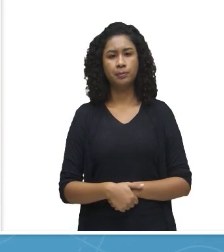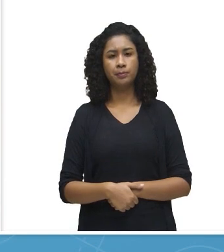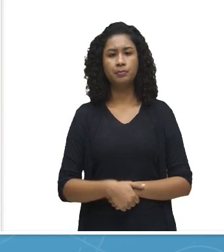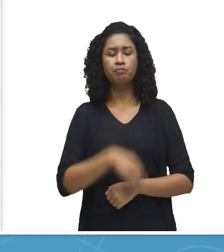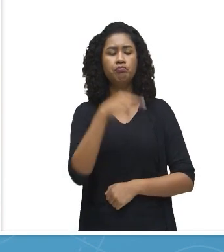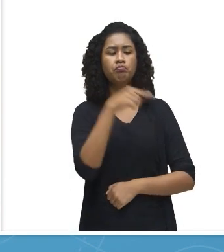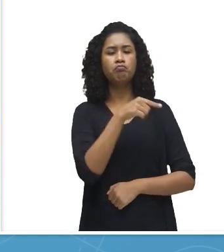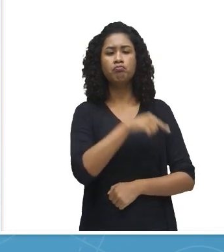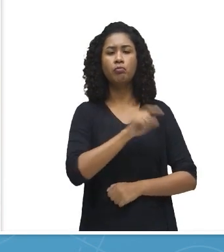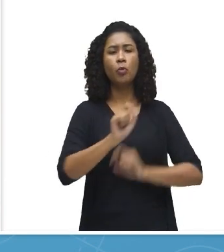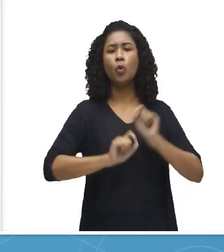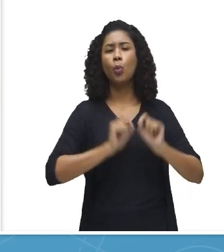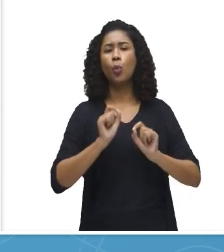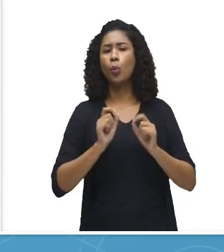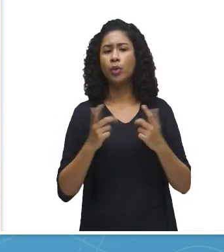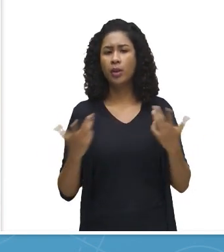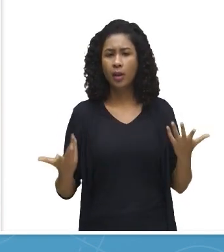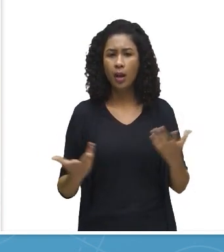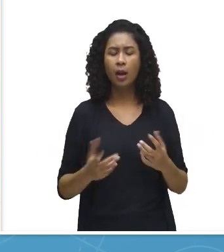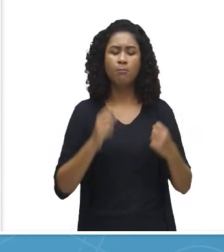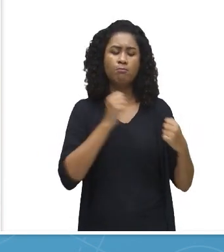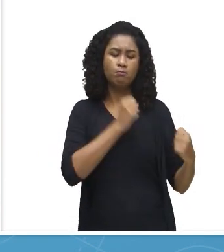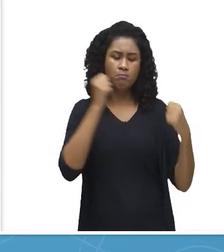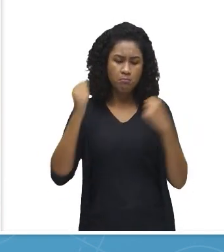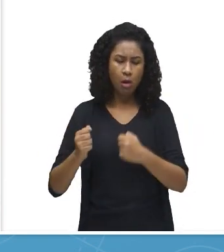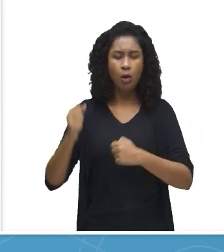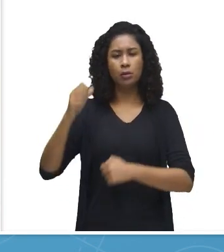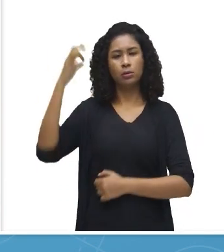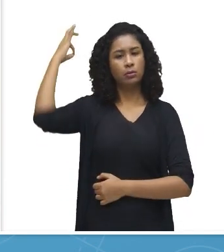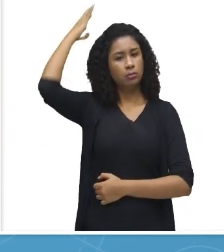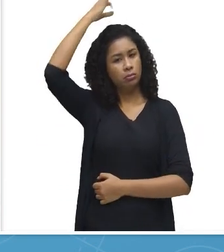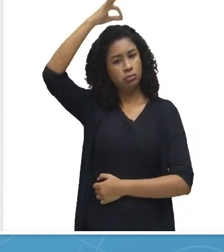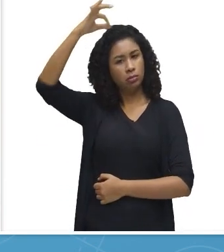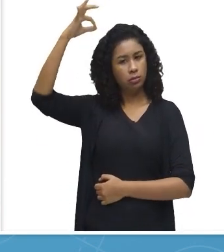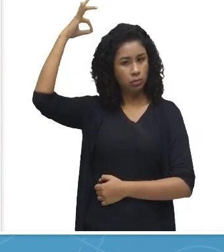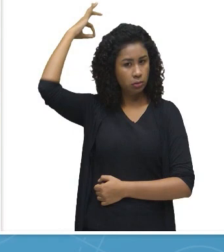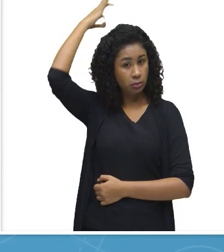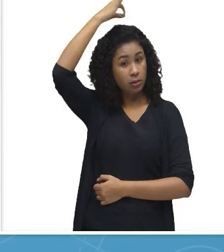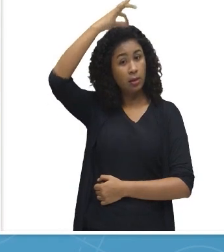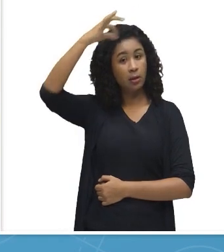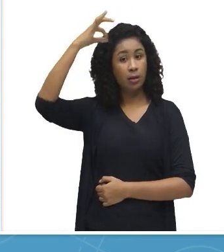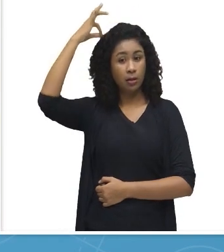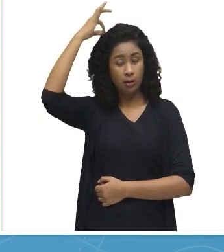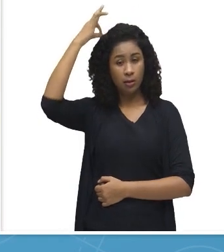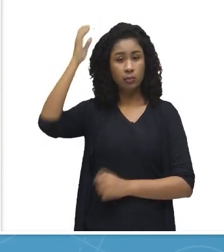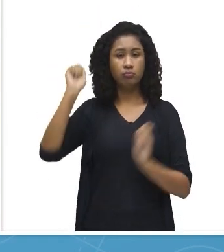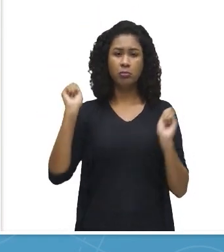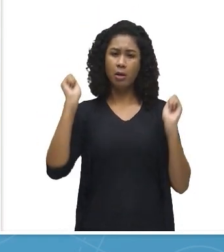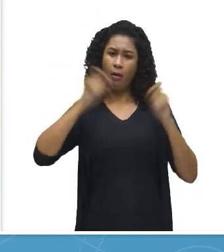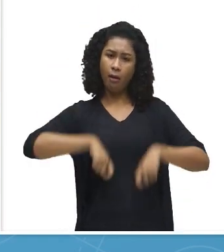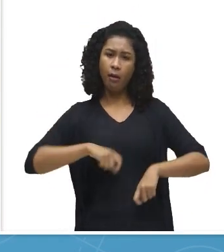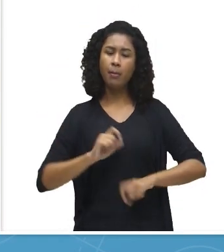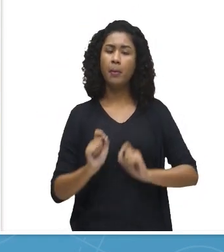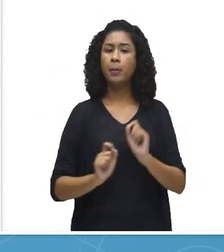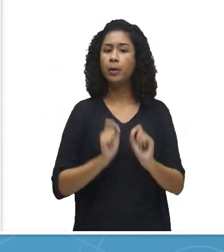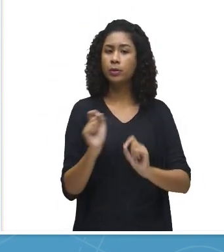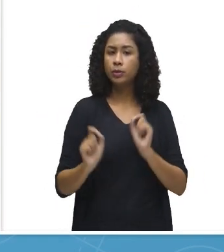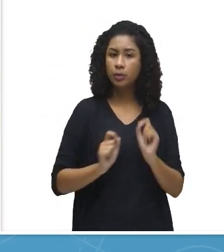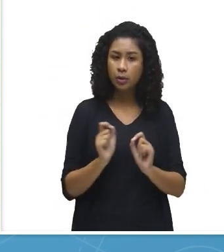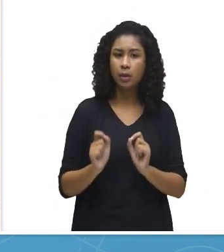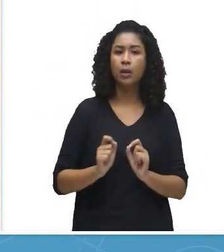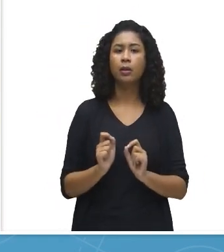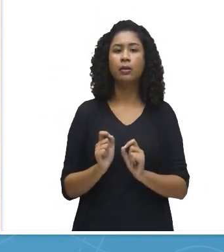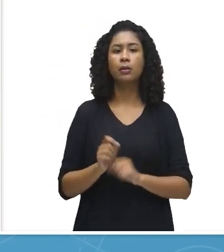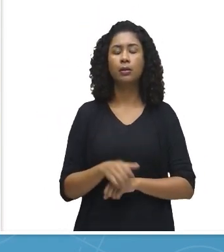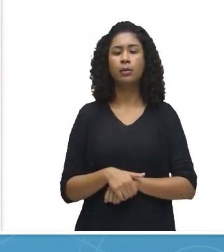fala do quê? Do poder do sagrado. E um poder do sagrado que vai ocorrer